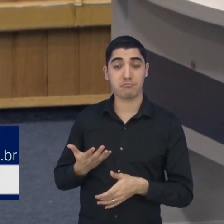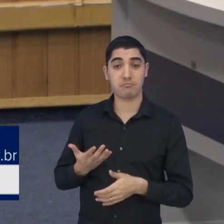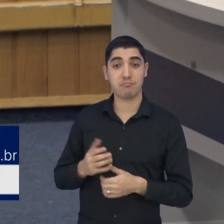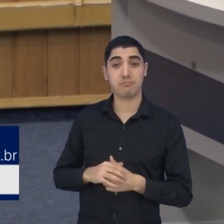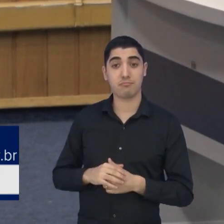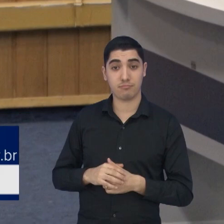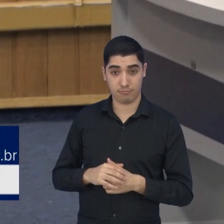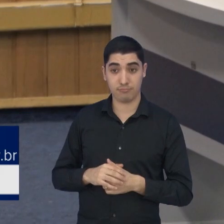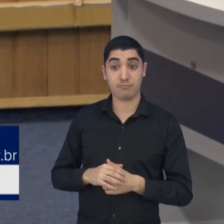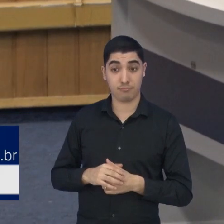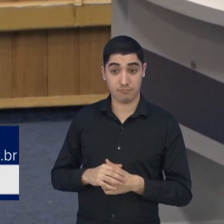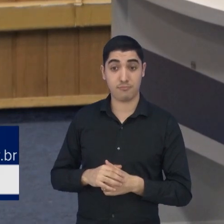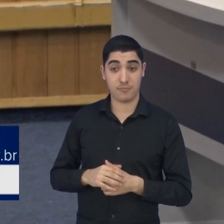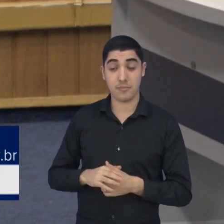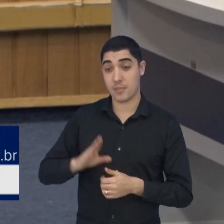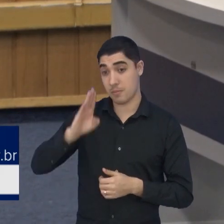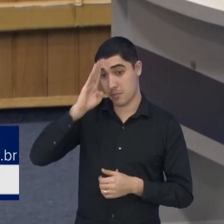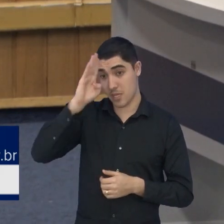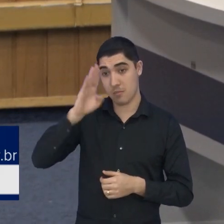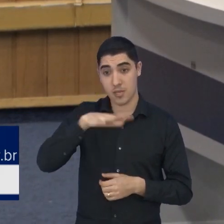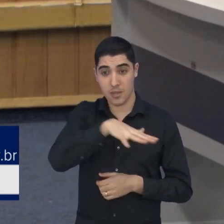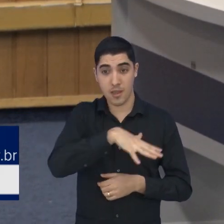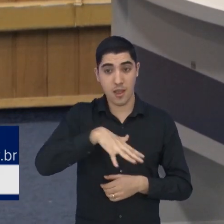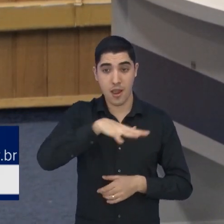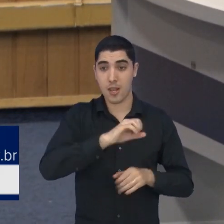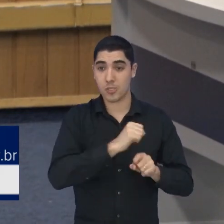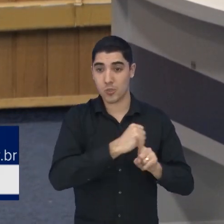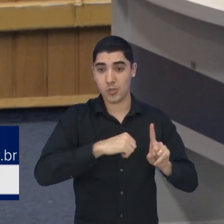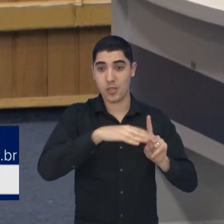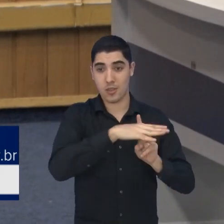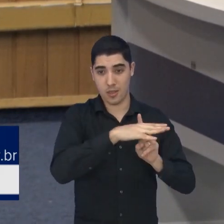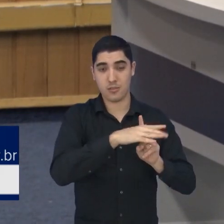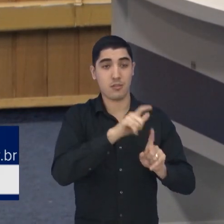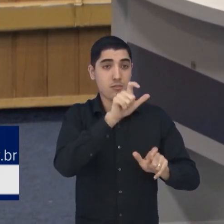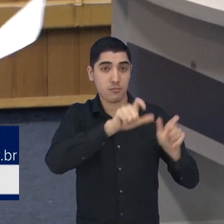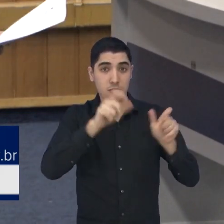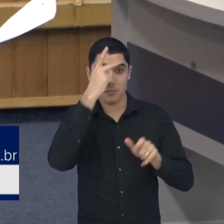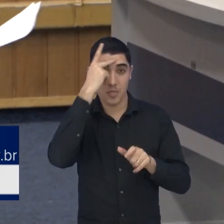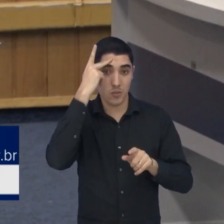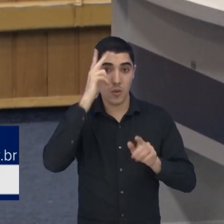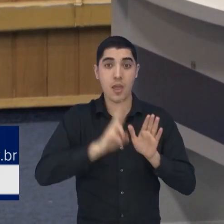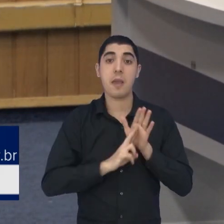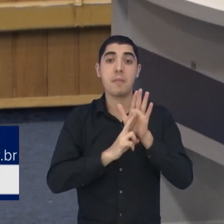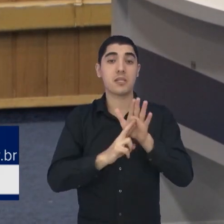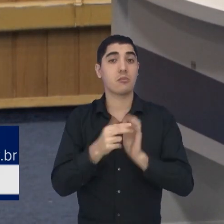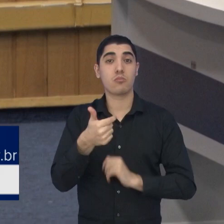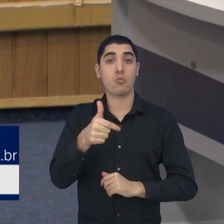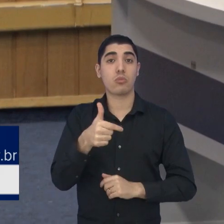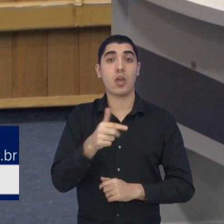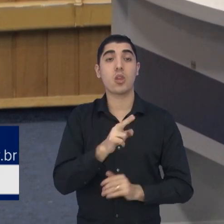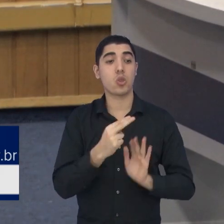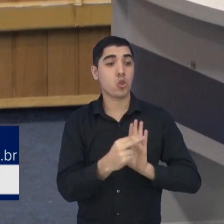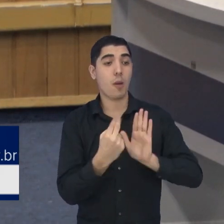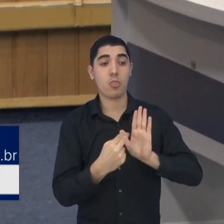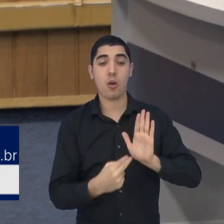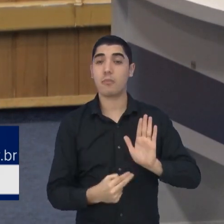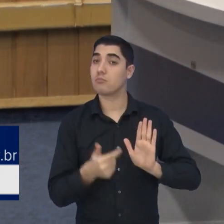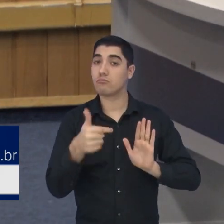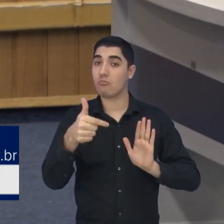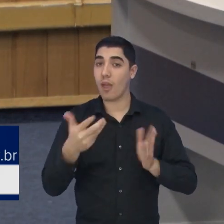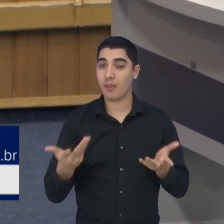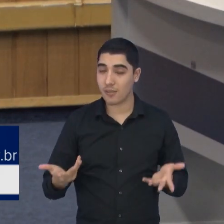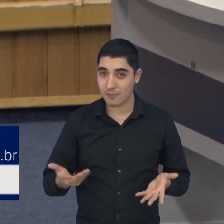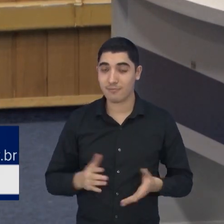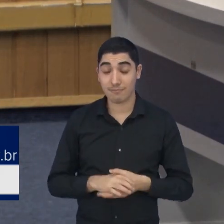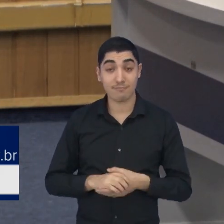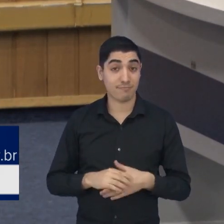Inclusive da participação popular, os representantes dos usuários não tem aqui. Então é essa a